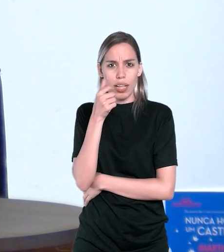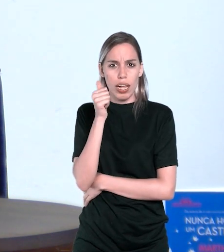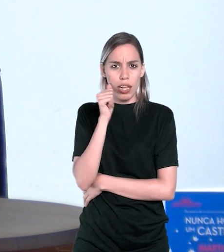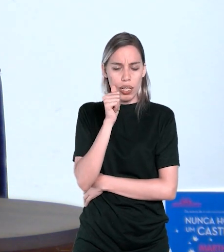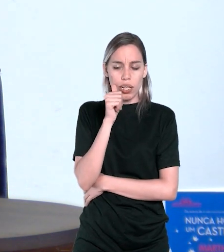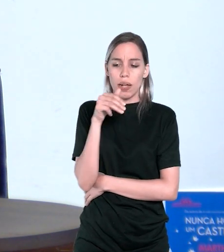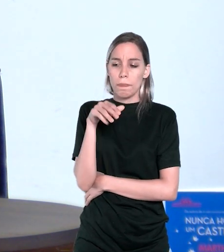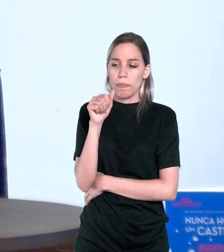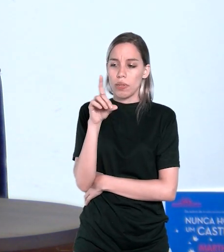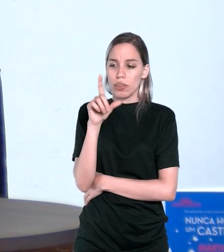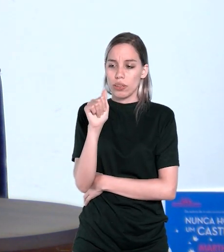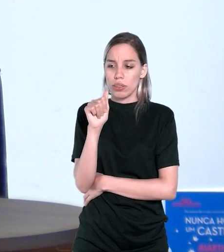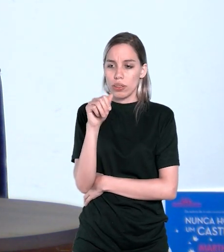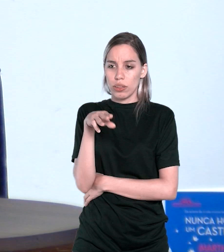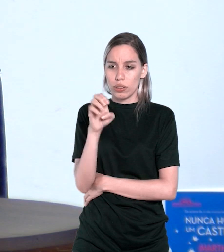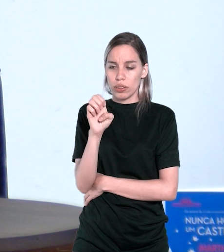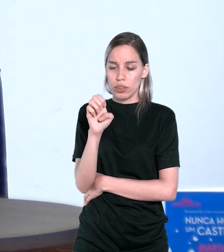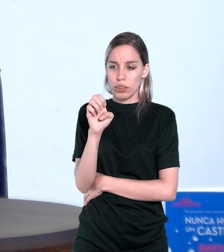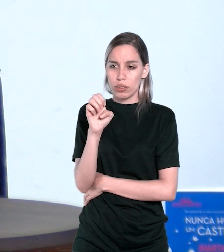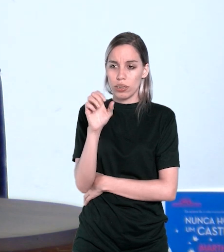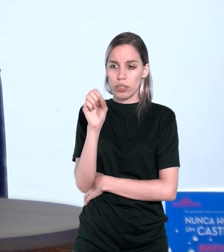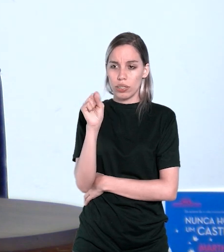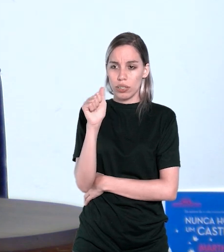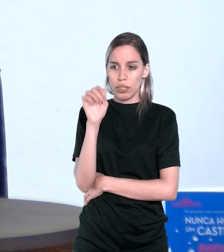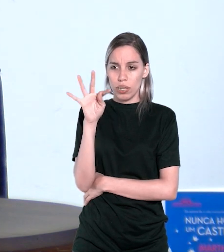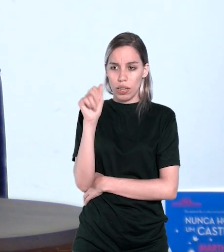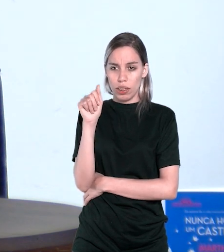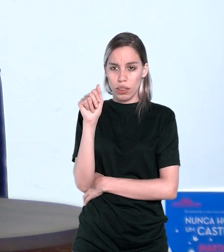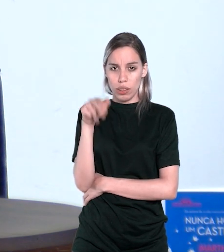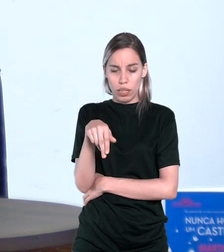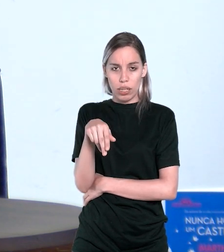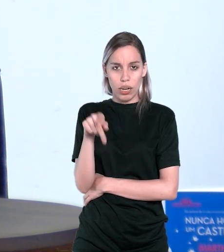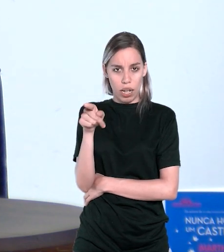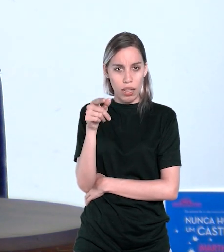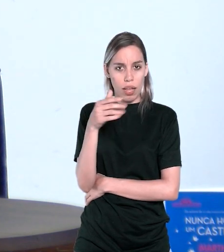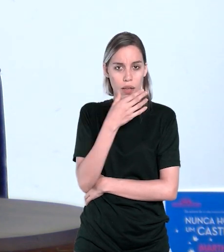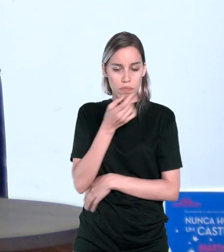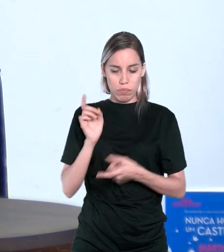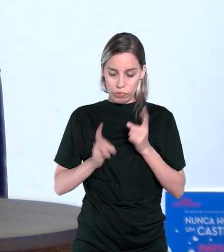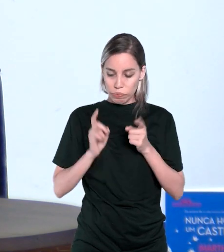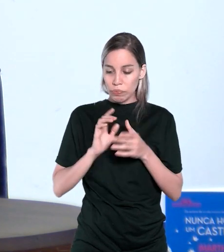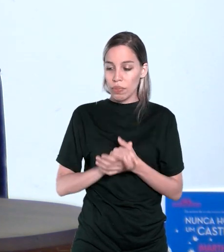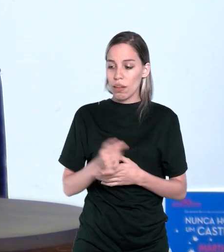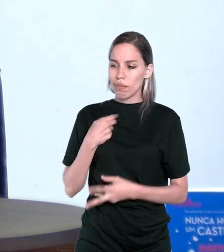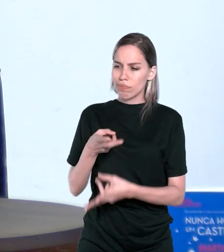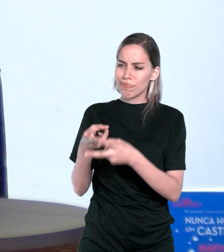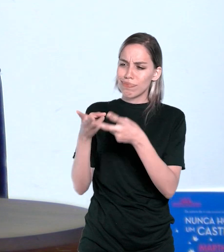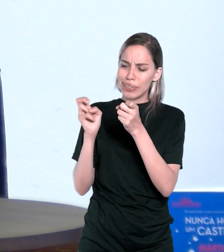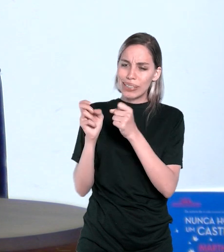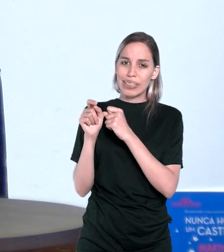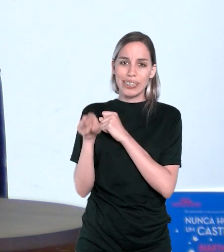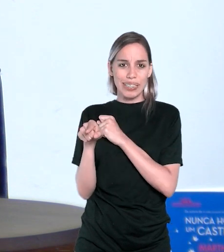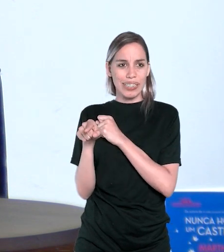Satã, gente, que assim, que se travesti na Lapa, como ele é parecido com a Eurídice, assim, como sendo personagem à margem, sabe? Como